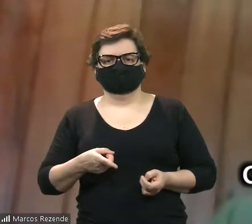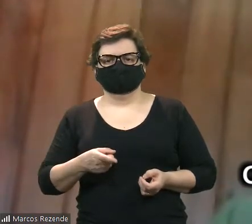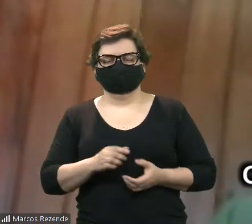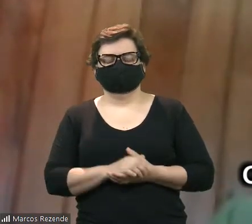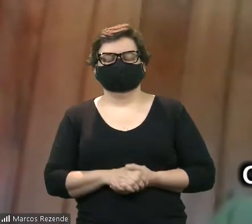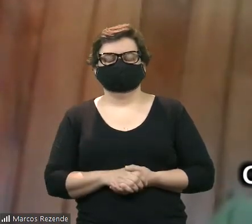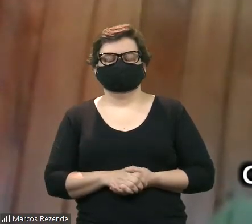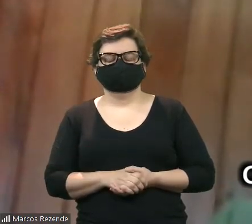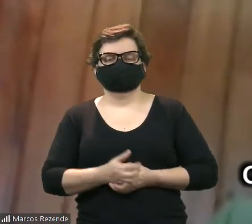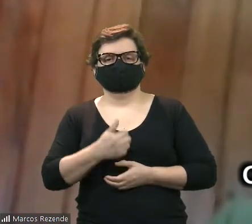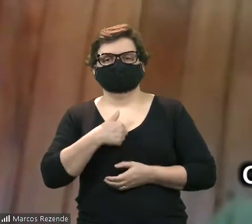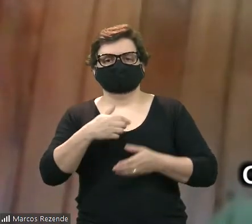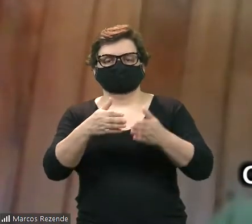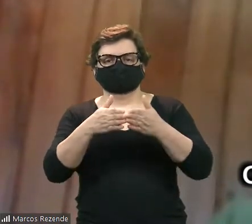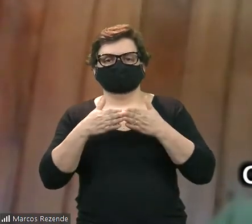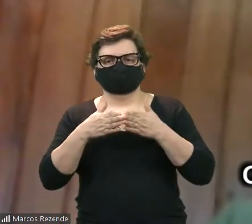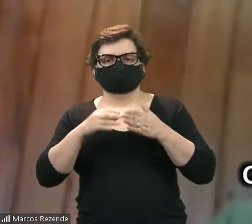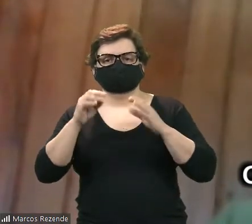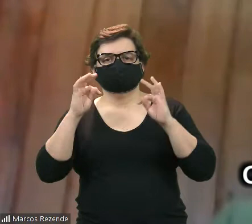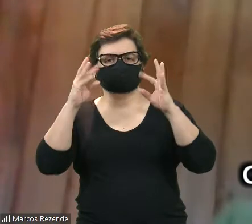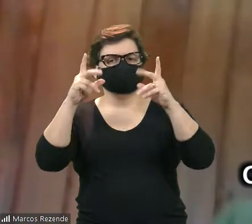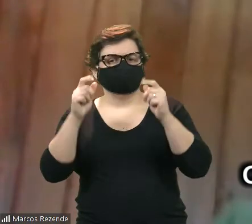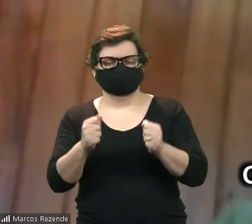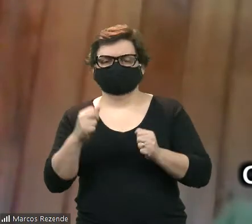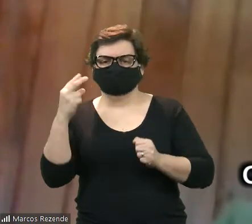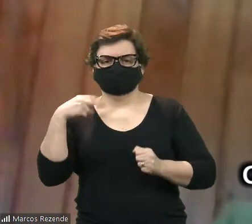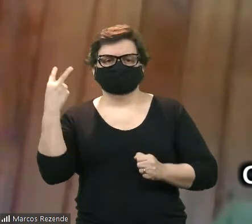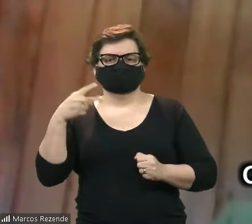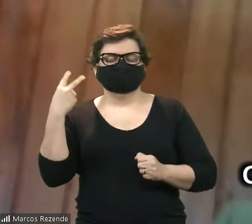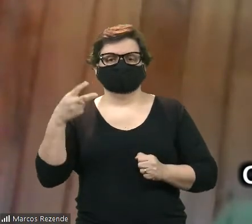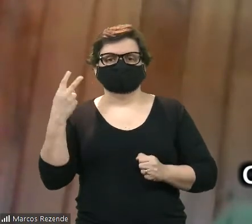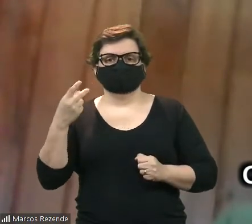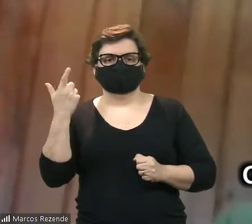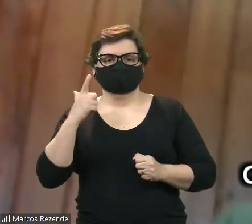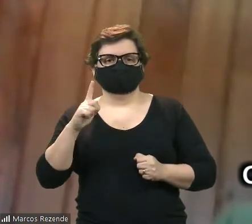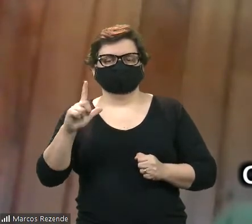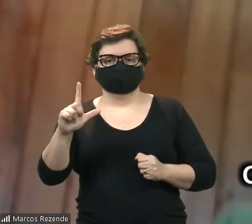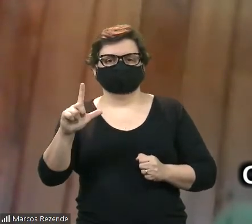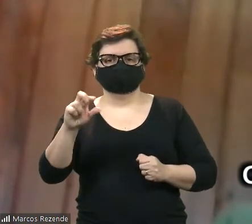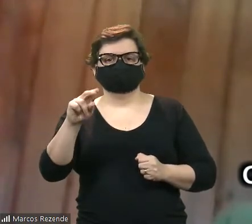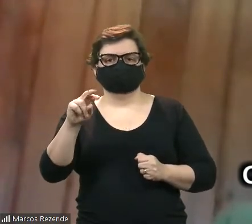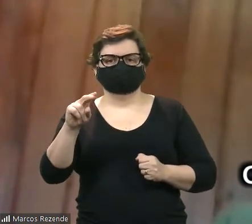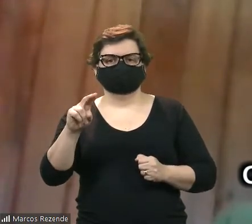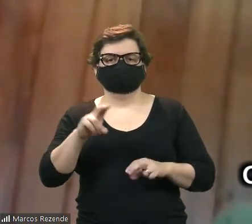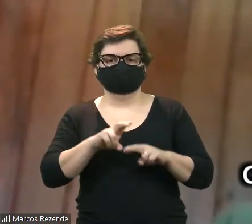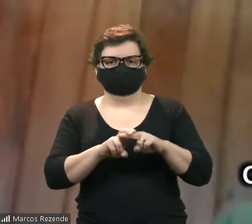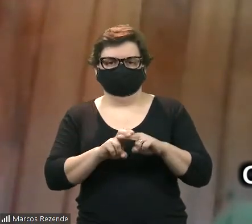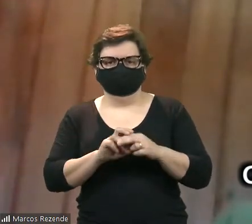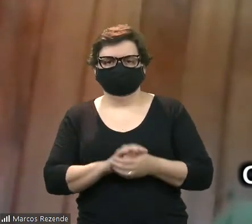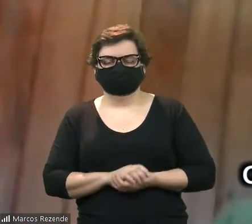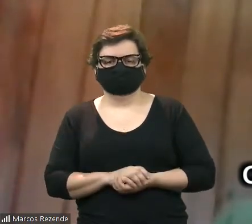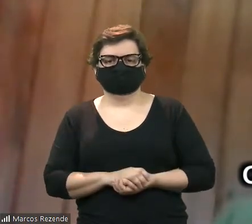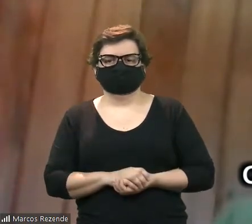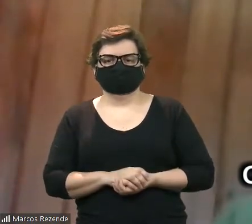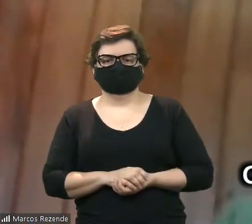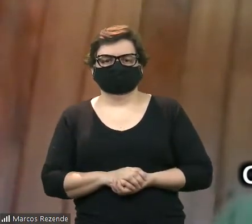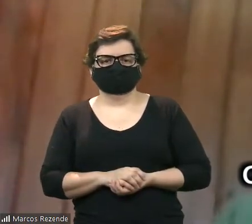eu peço que todos os vereadores se mantenham como se encontram.